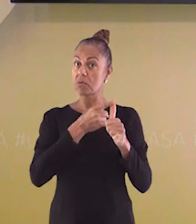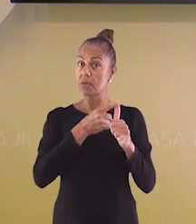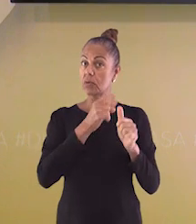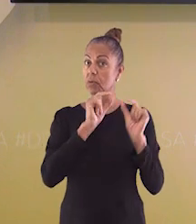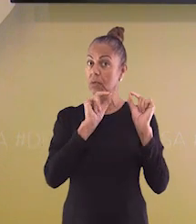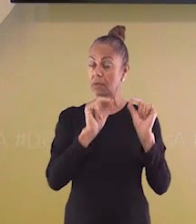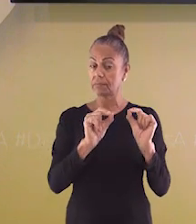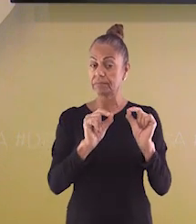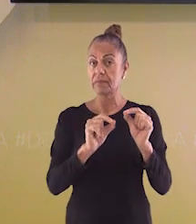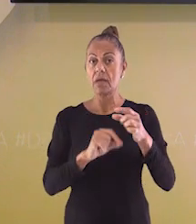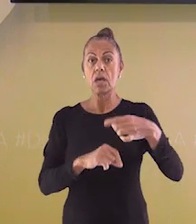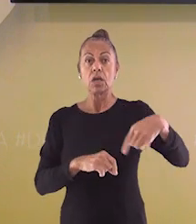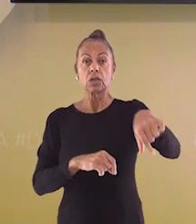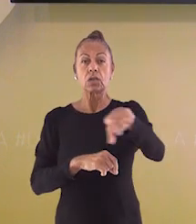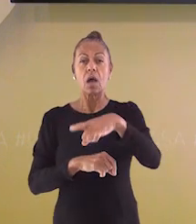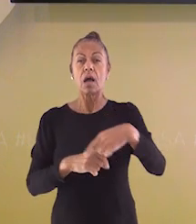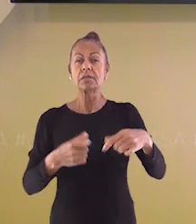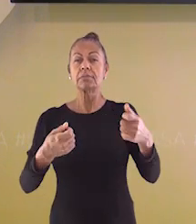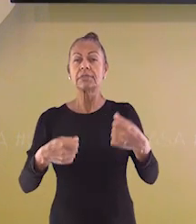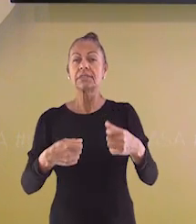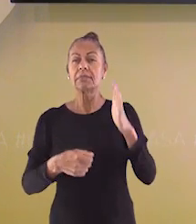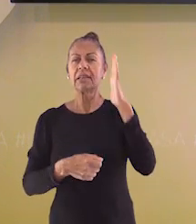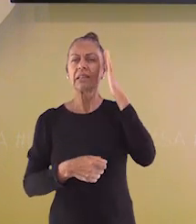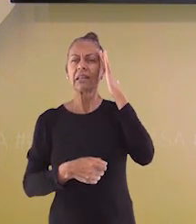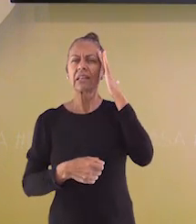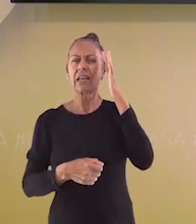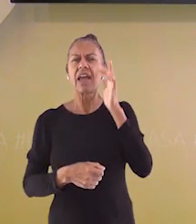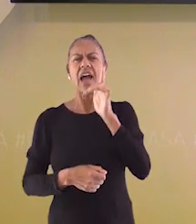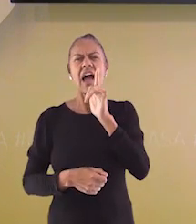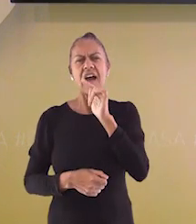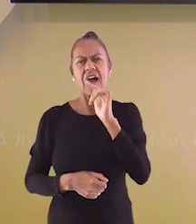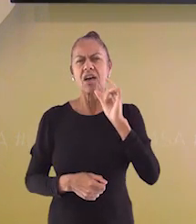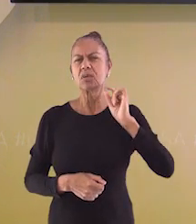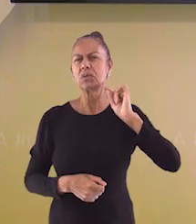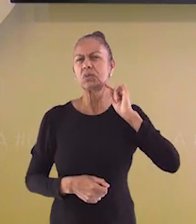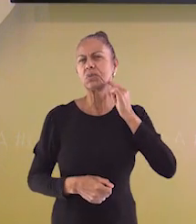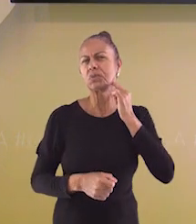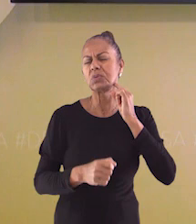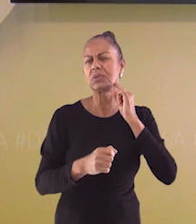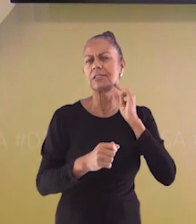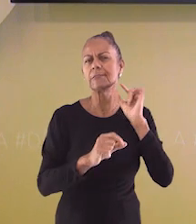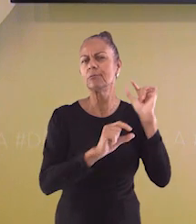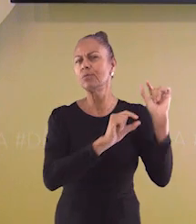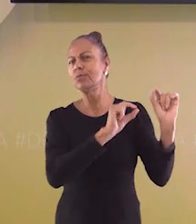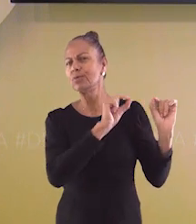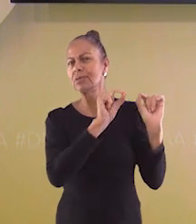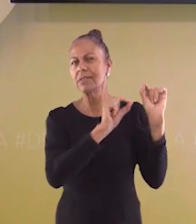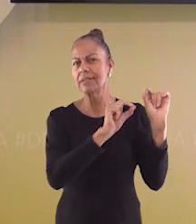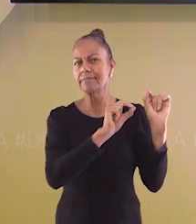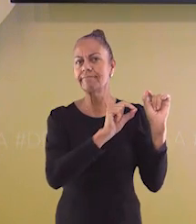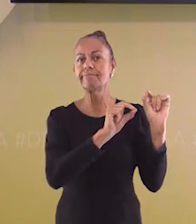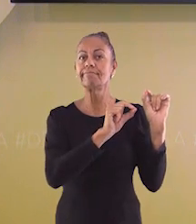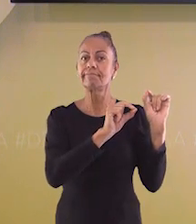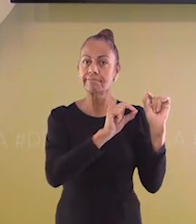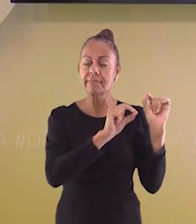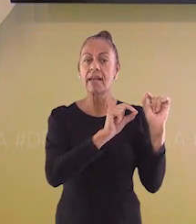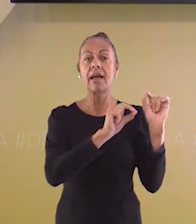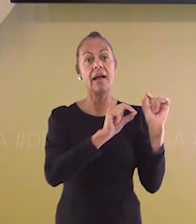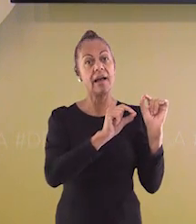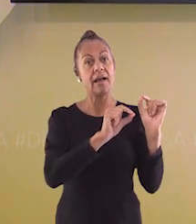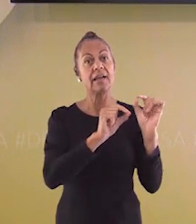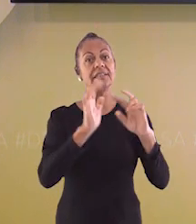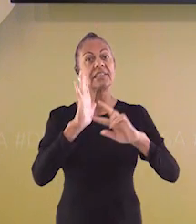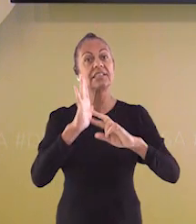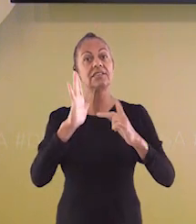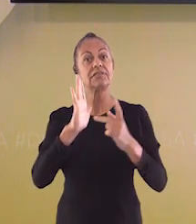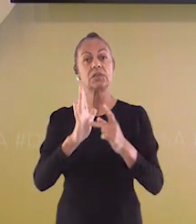Primeiramente, a gente precisa entender do que se trata a poluição da água. Quando a gente fala de poluição, a gente se refere à adição